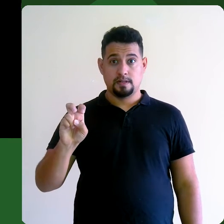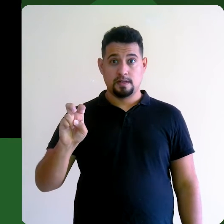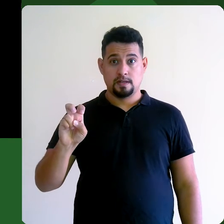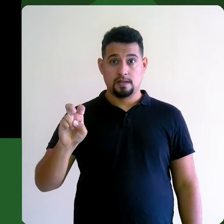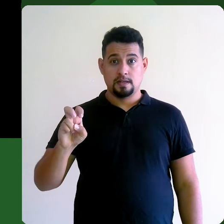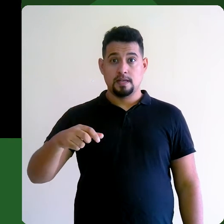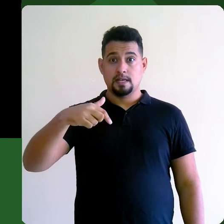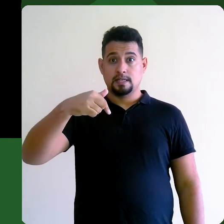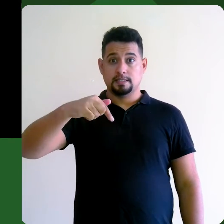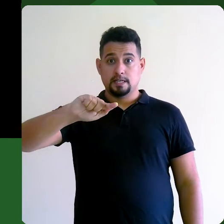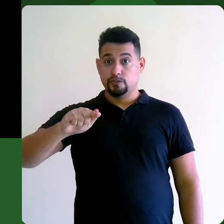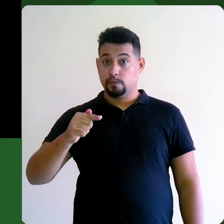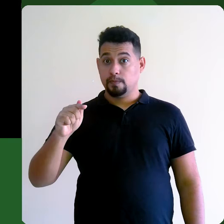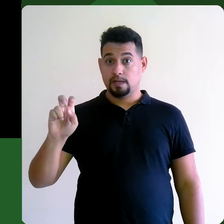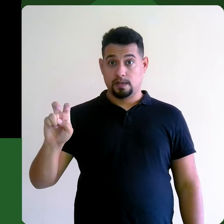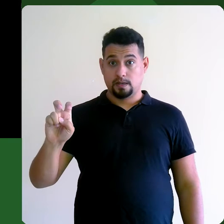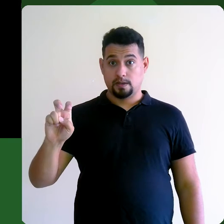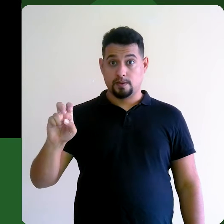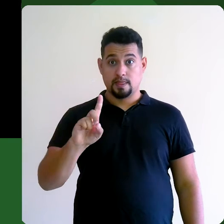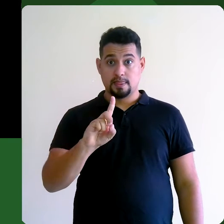2,5, 5,